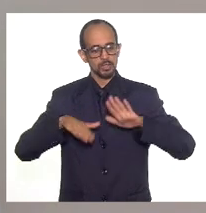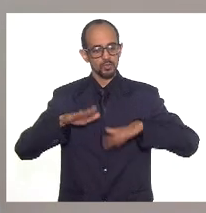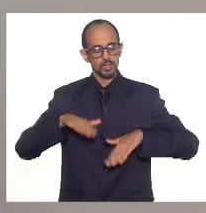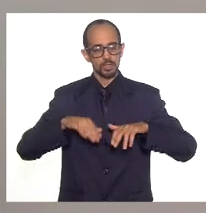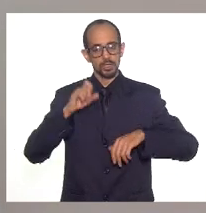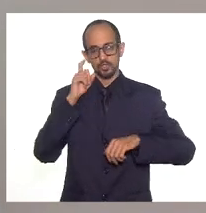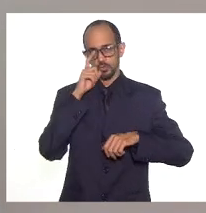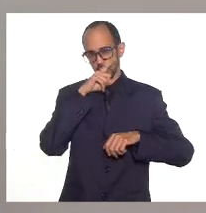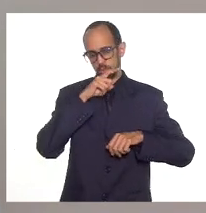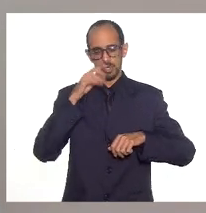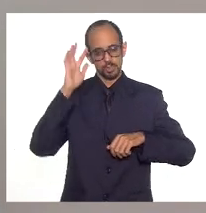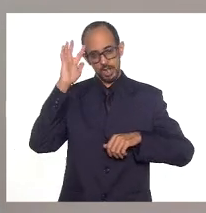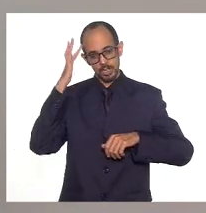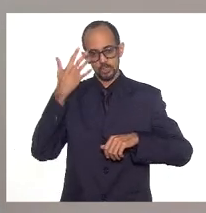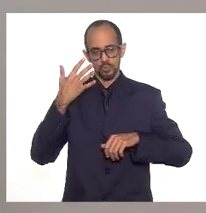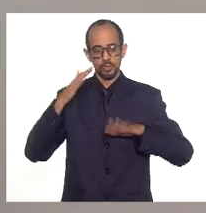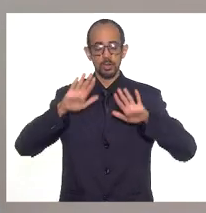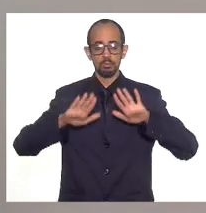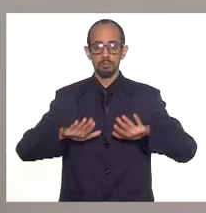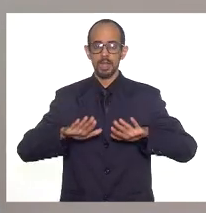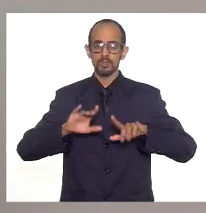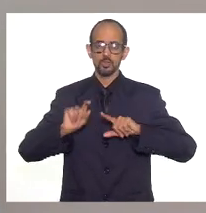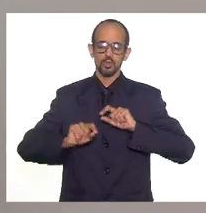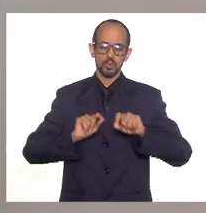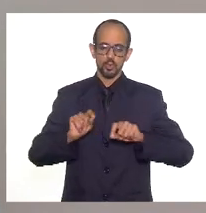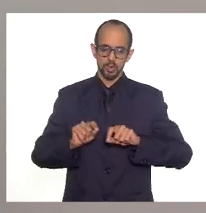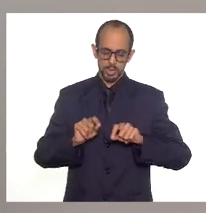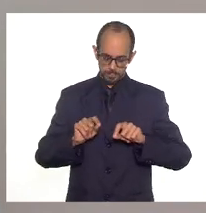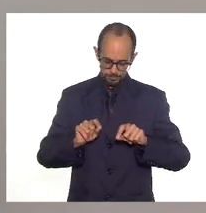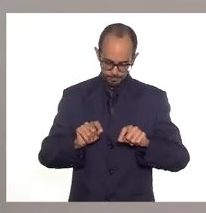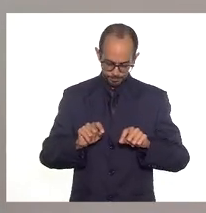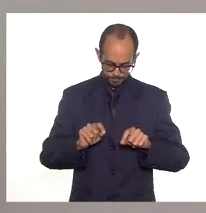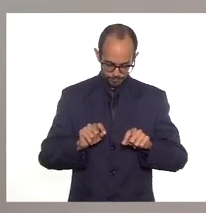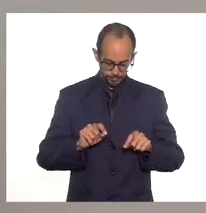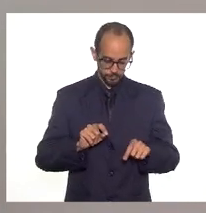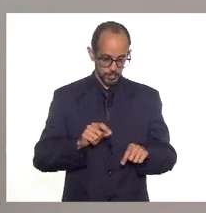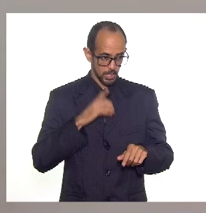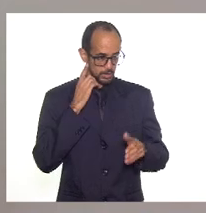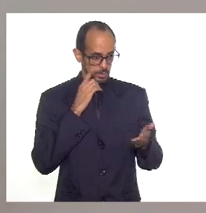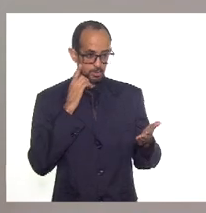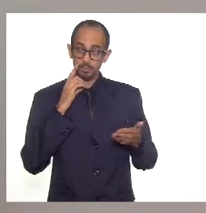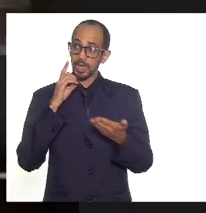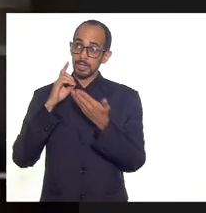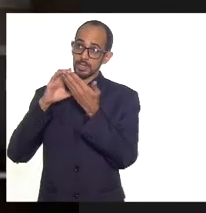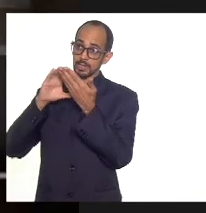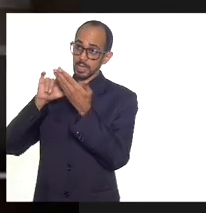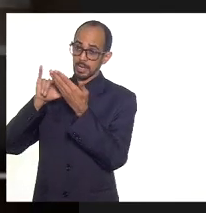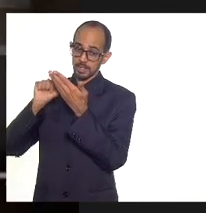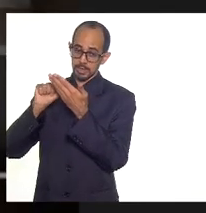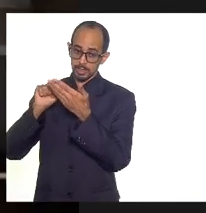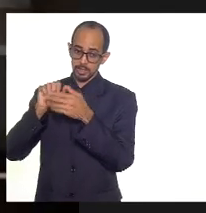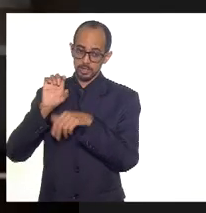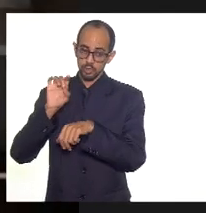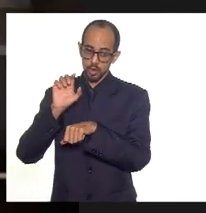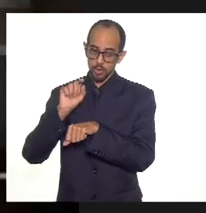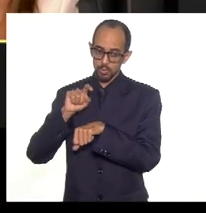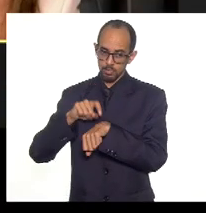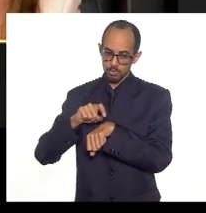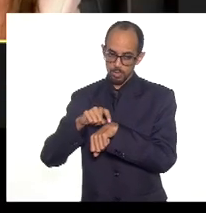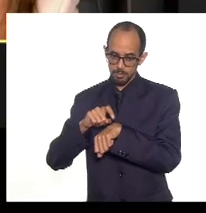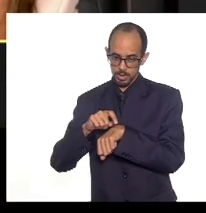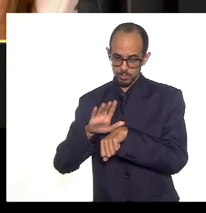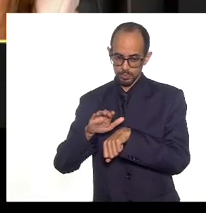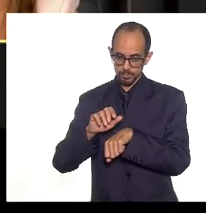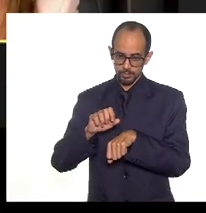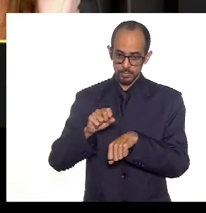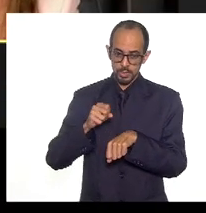estar resolvendo aqui, mas só um instantinho, deputada. Depois, doutor Mauro, se o senhor pudesse falar um